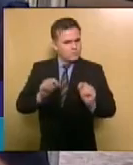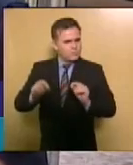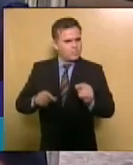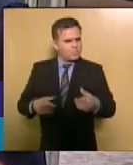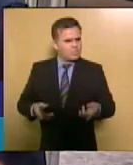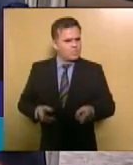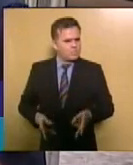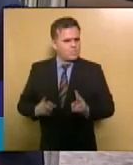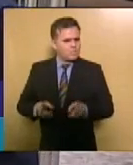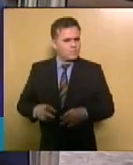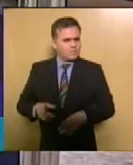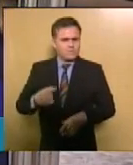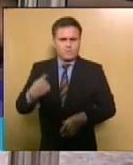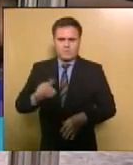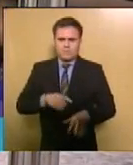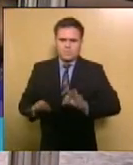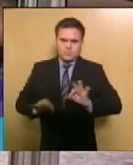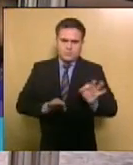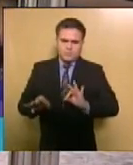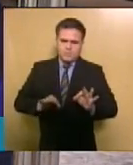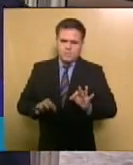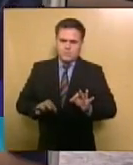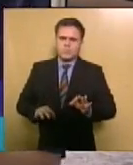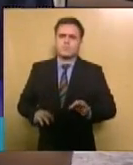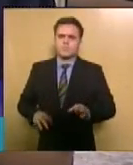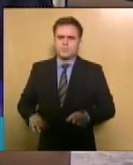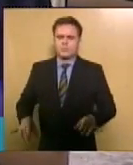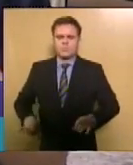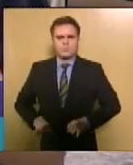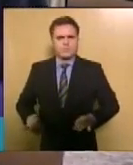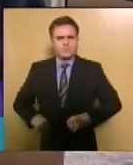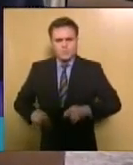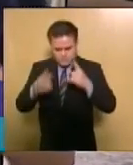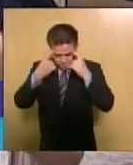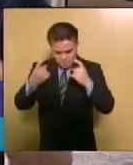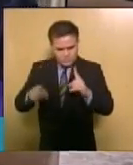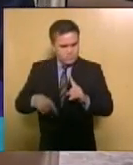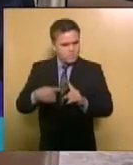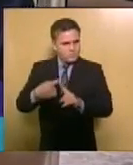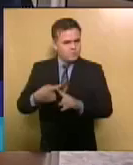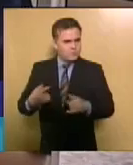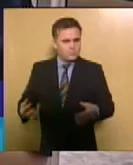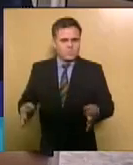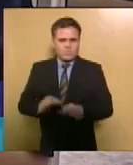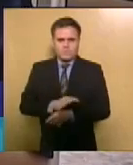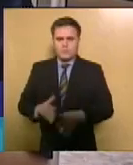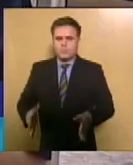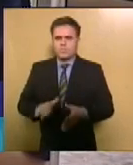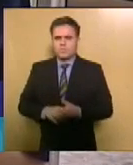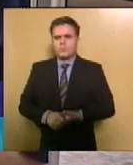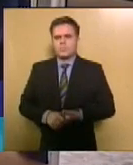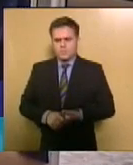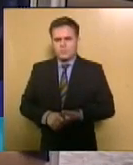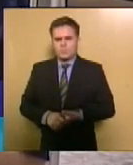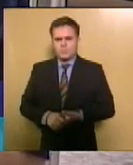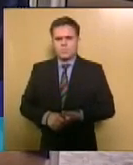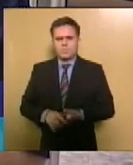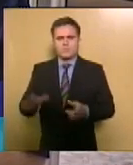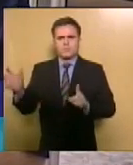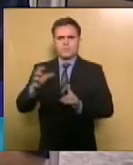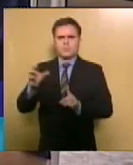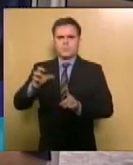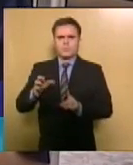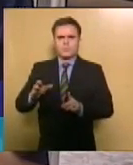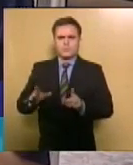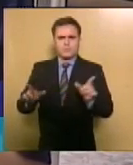que ao meu ver também tem agravado muito o índice de violência o crescimento da violência que é a influência das grandes mídias